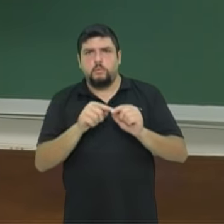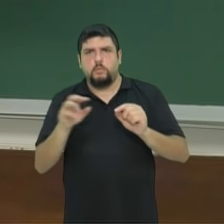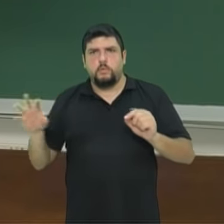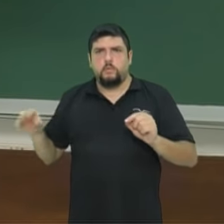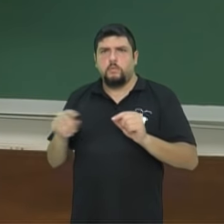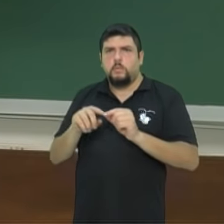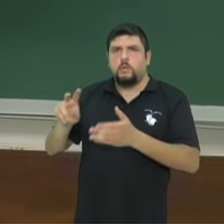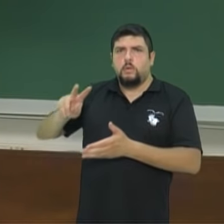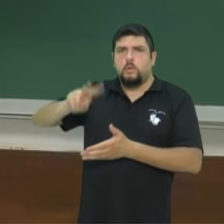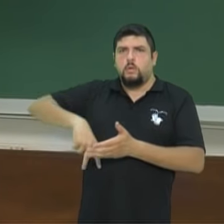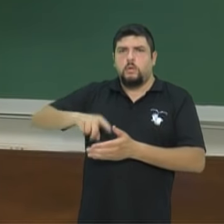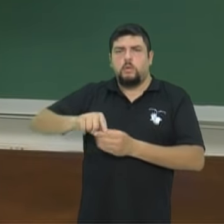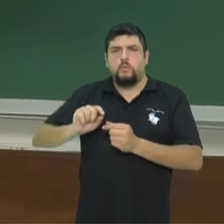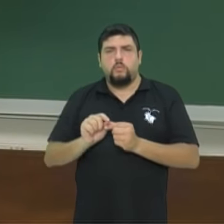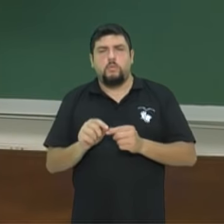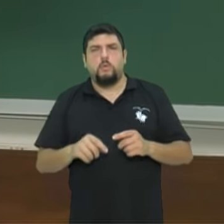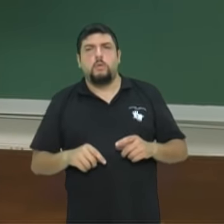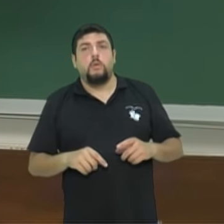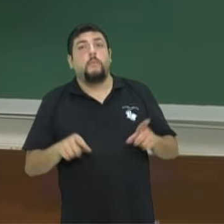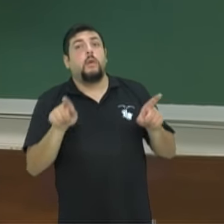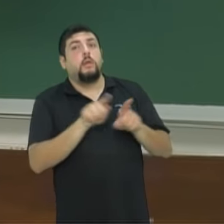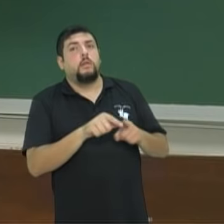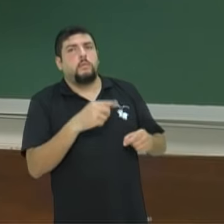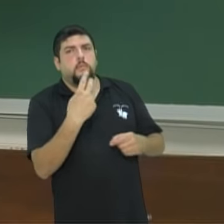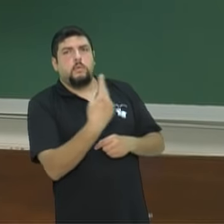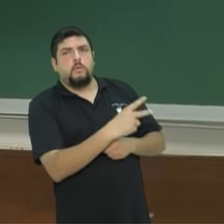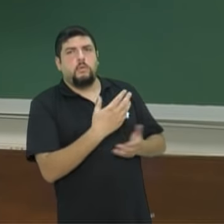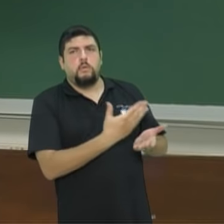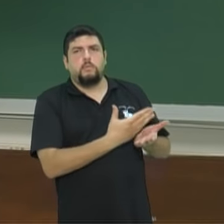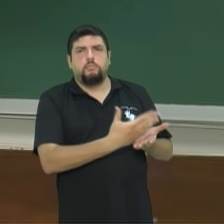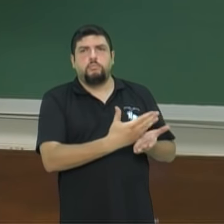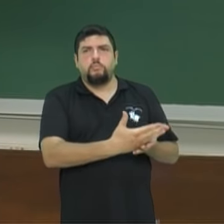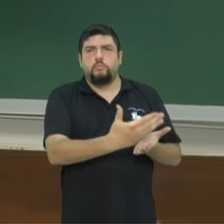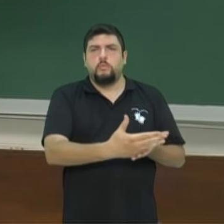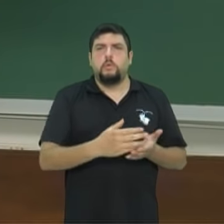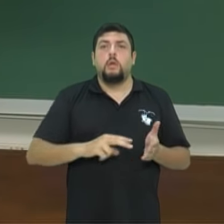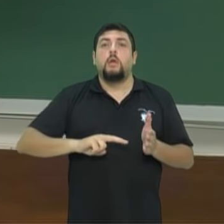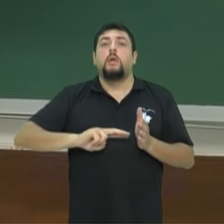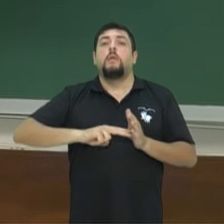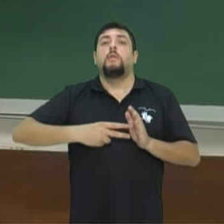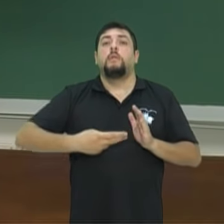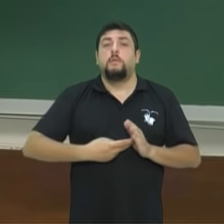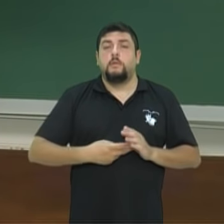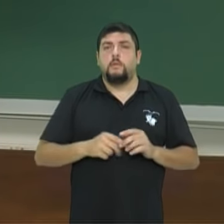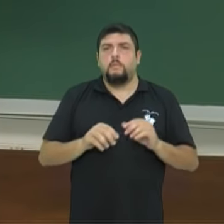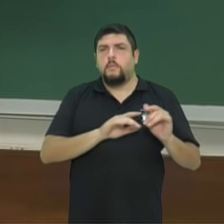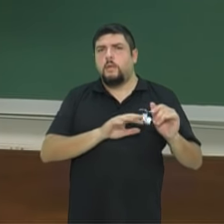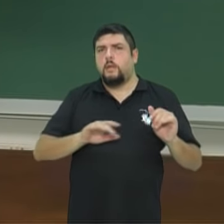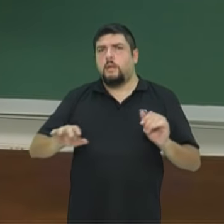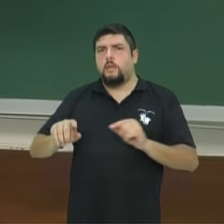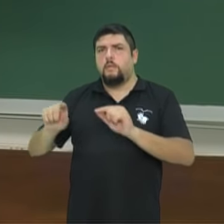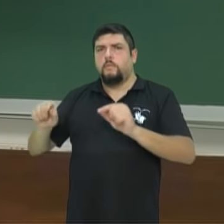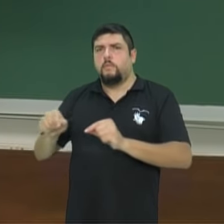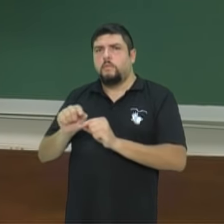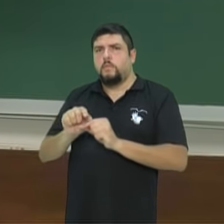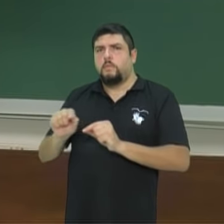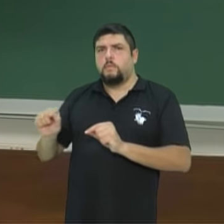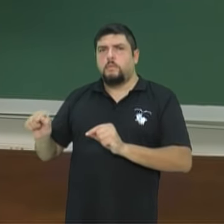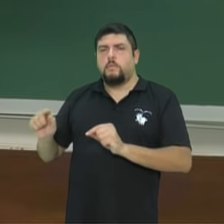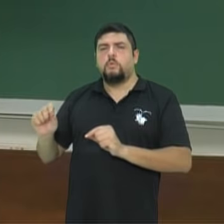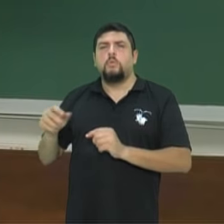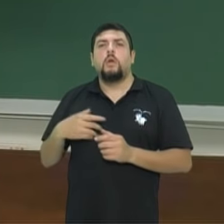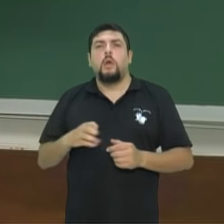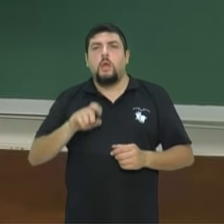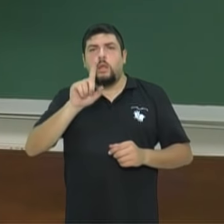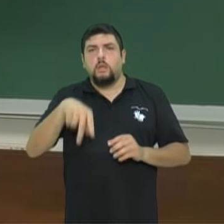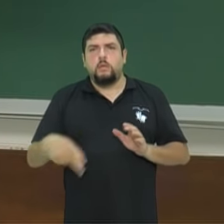os parcelamentos, reticências. O que significa? Que ele deve ter várias dívidas no parcelado, né? Que são ali os produtos que ele